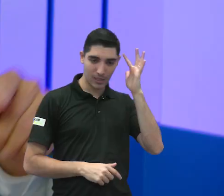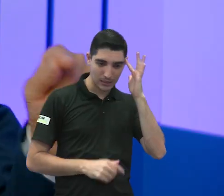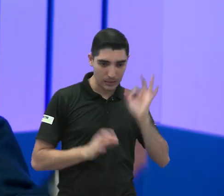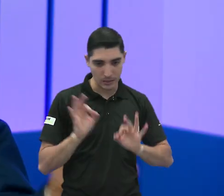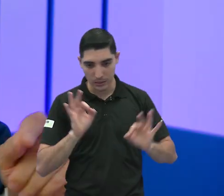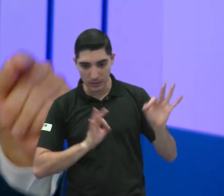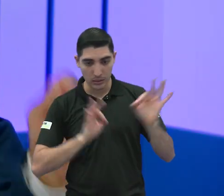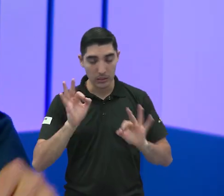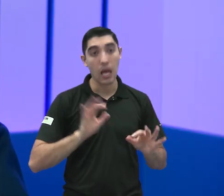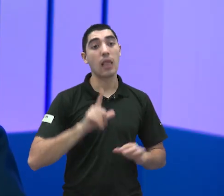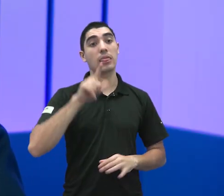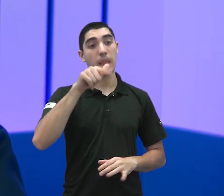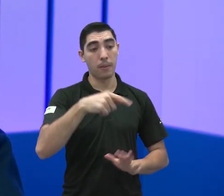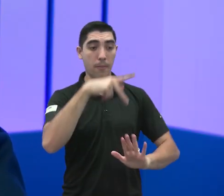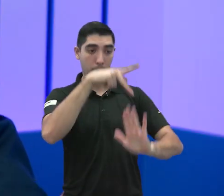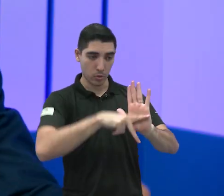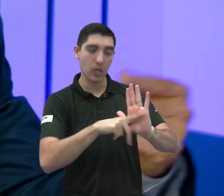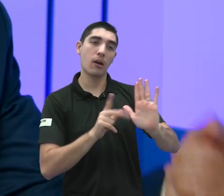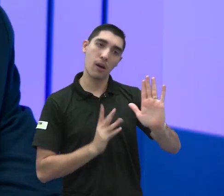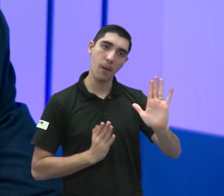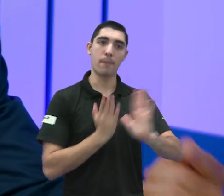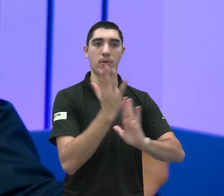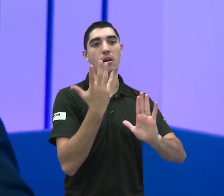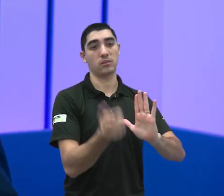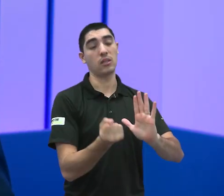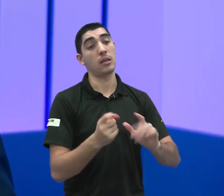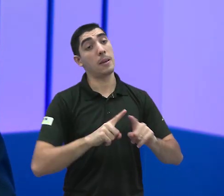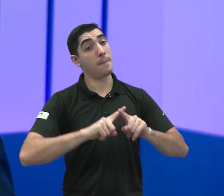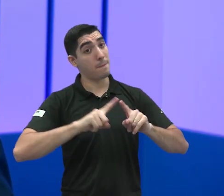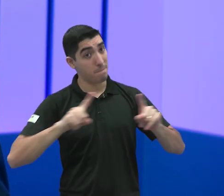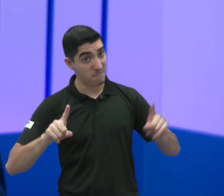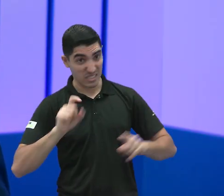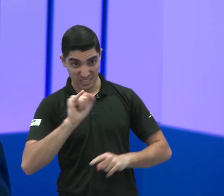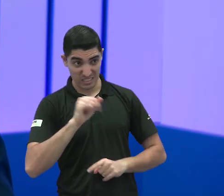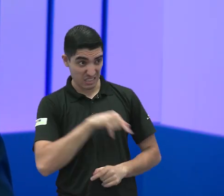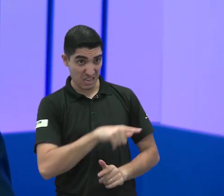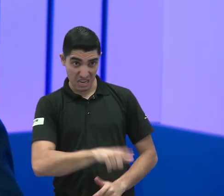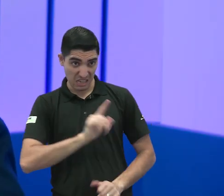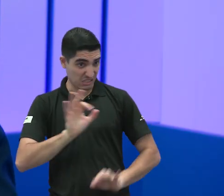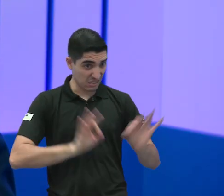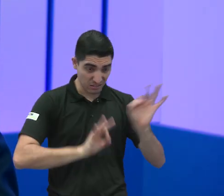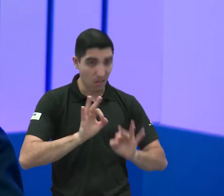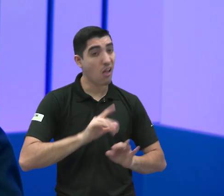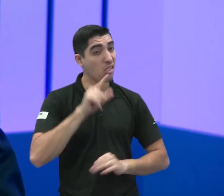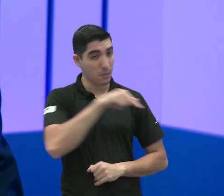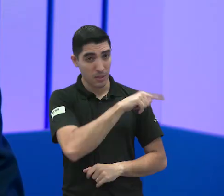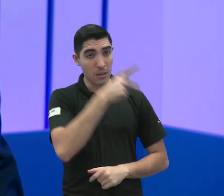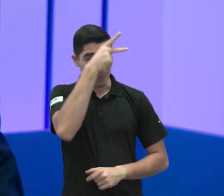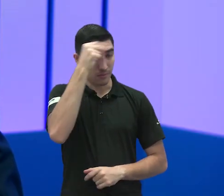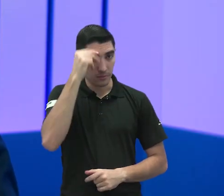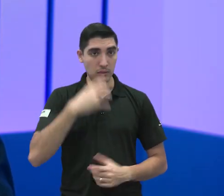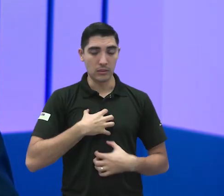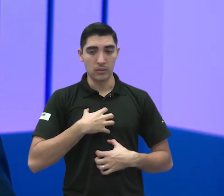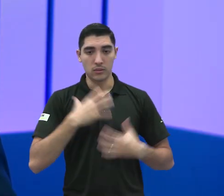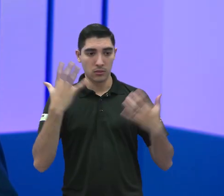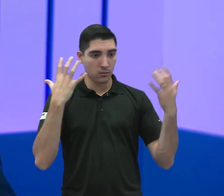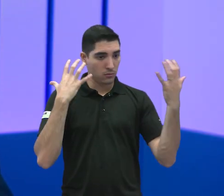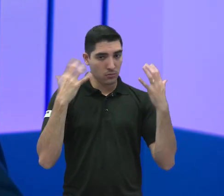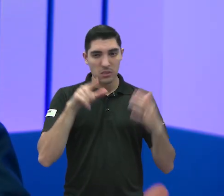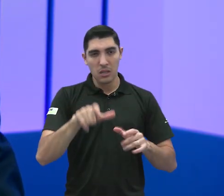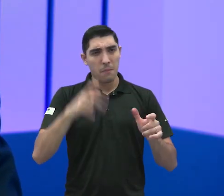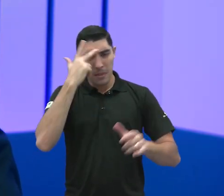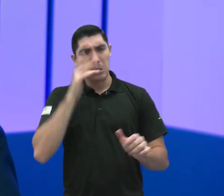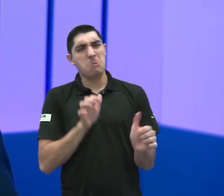previamente na hora de aprovar o projeto, senão depois o poder público vai ficar administrando a buzina, administrando